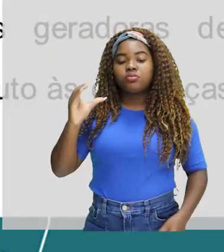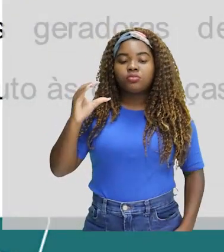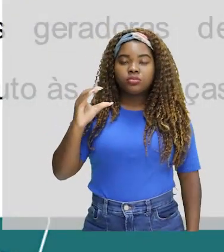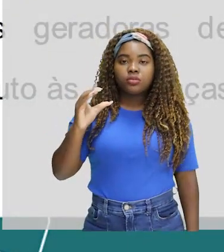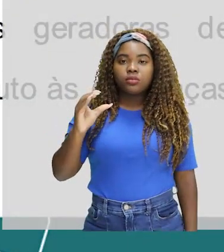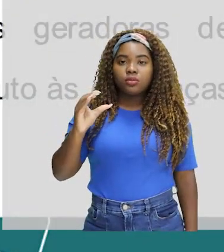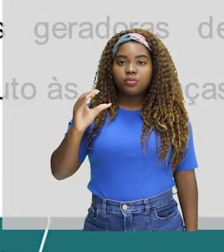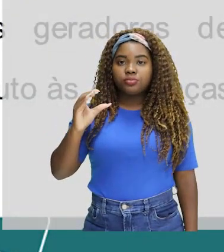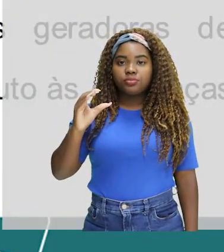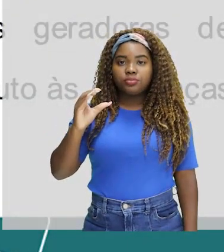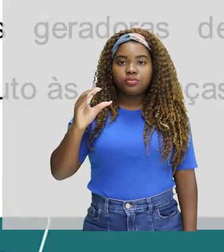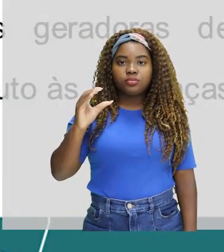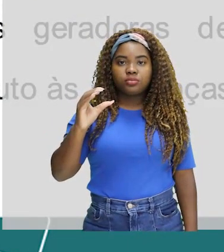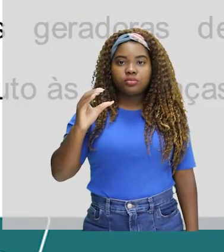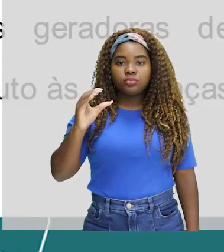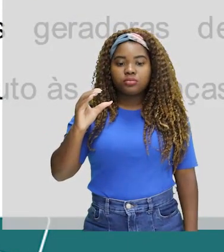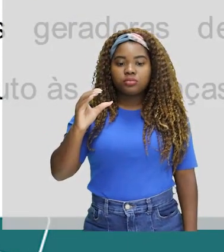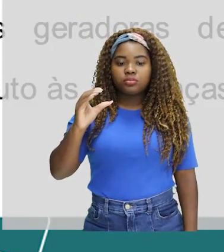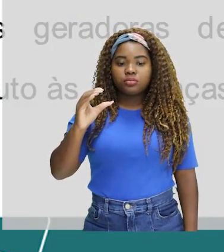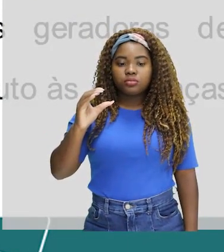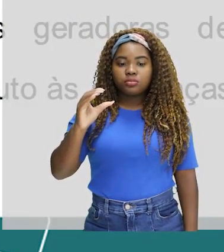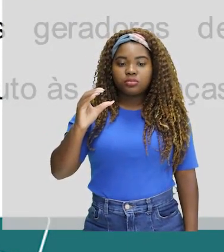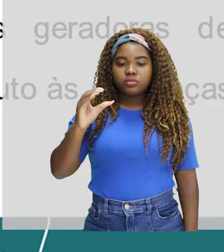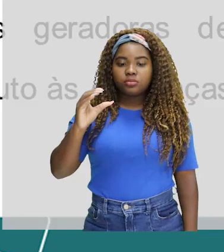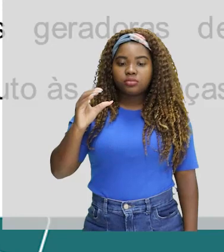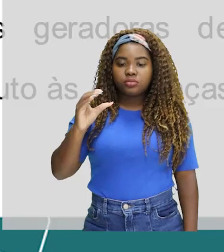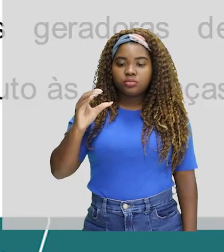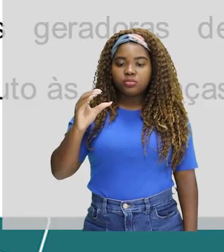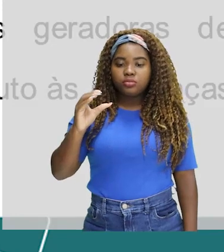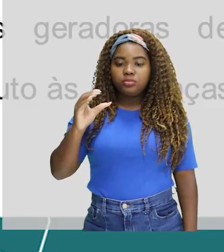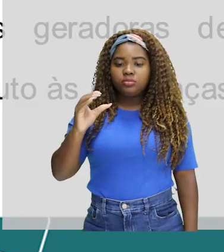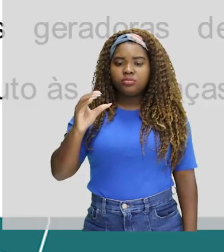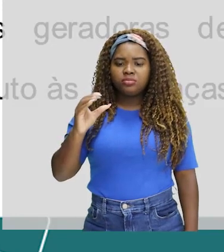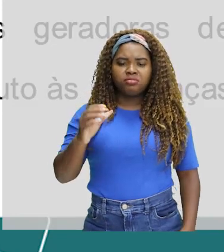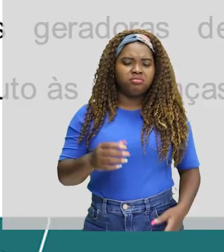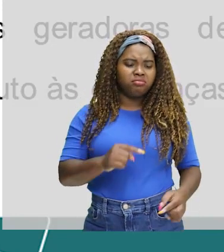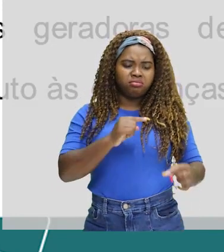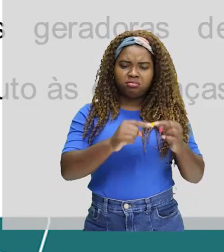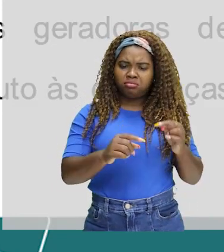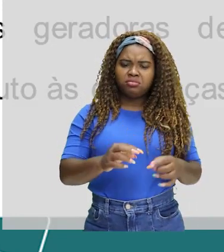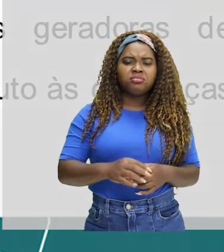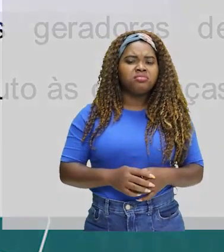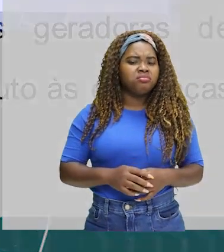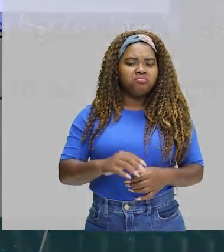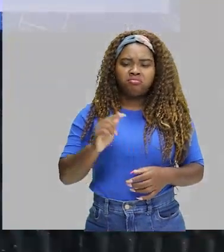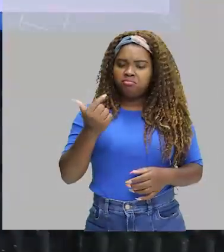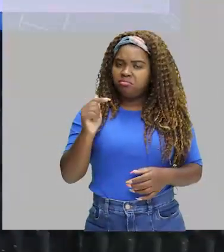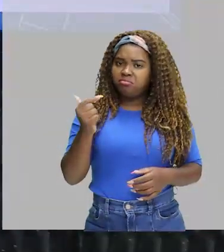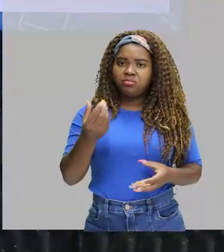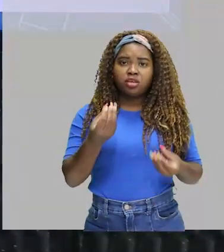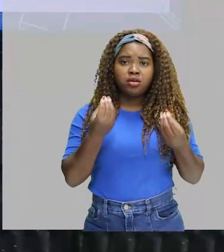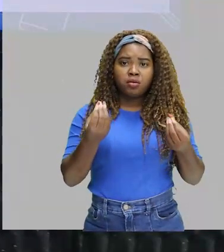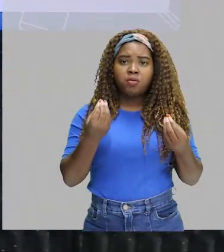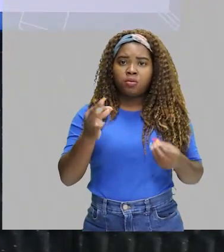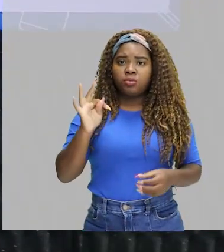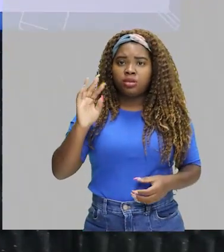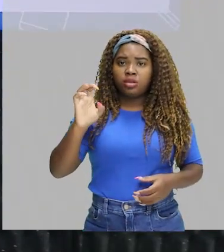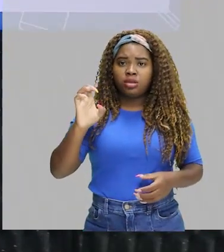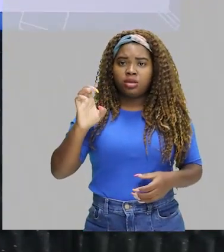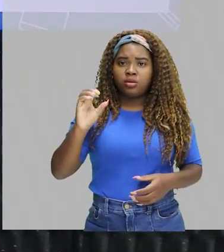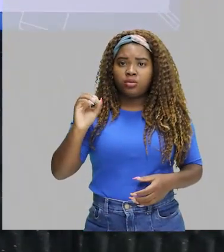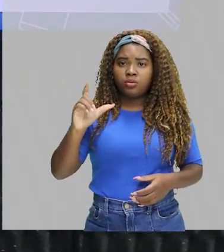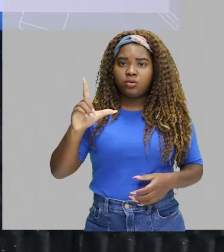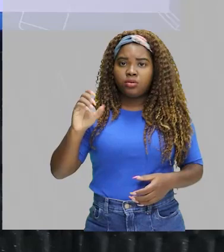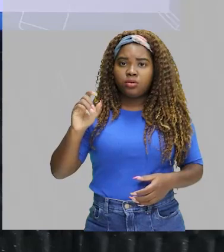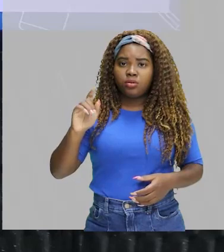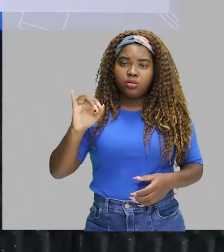C, princípios de natureza teológica. Bom, não vai encaixar jamais na ética utilitarista.